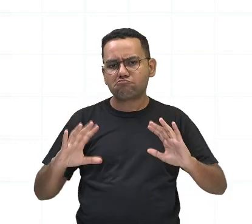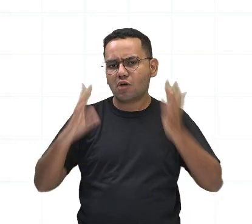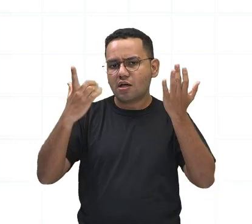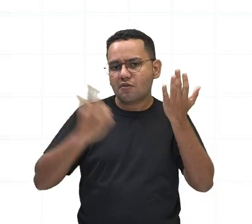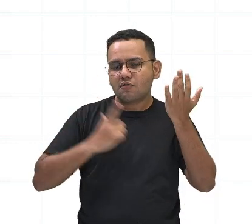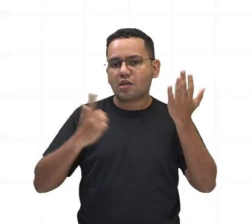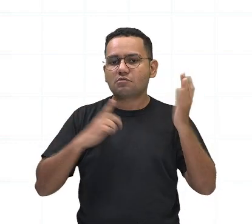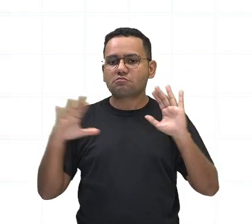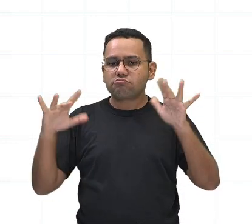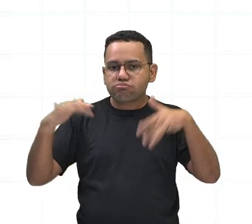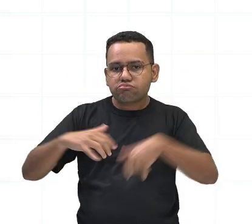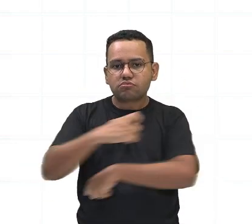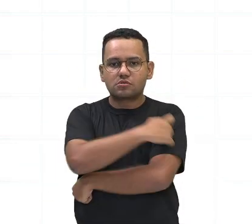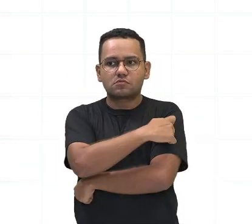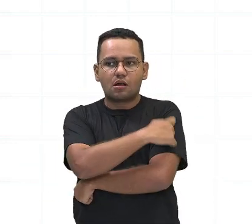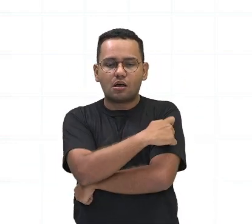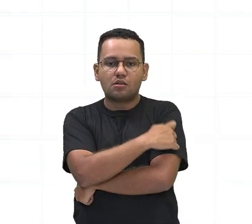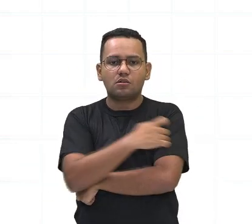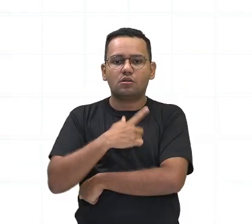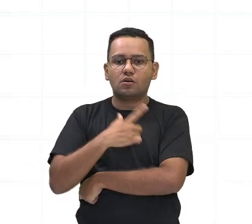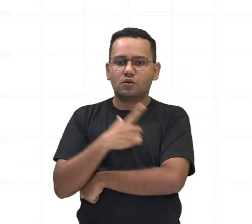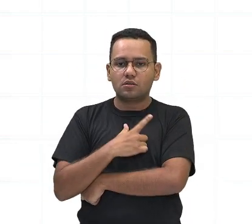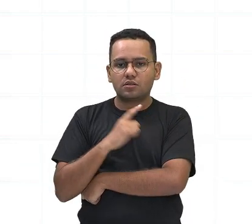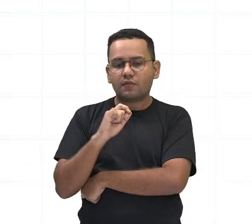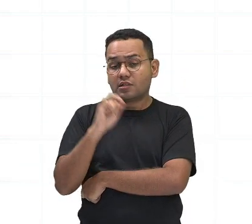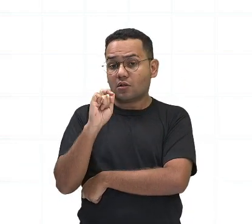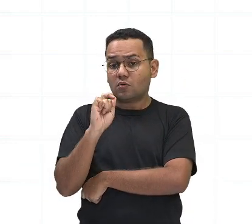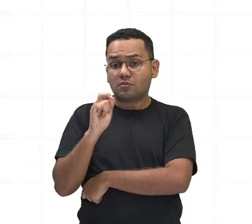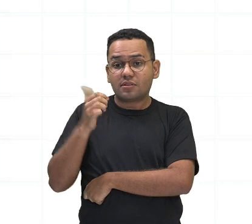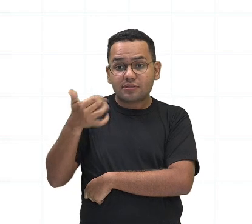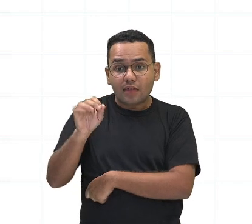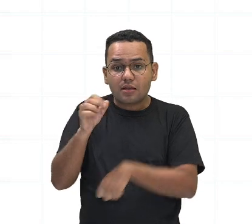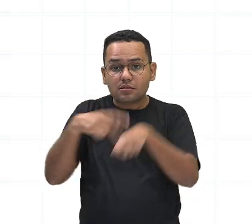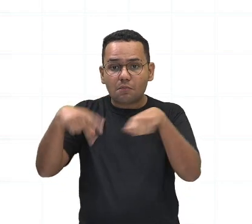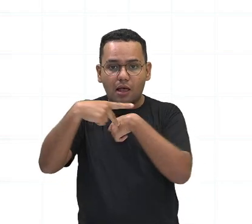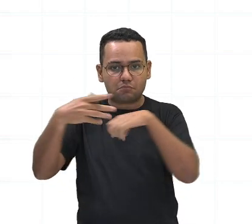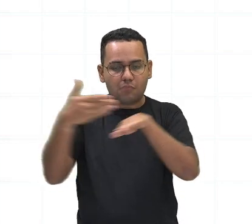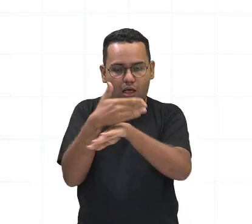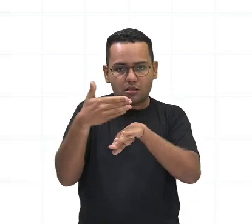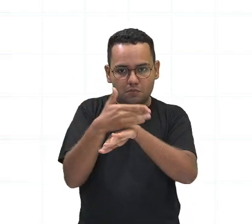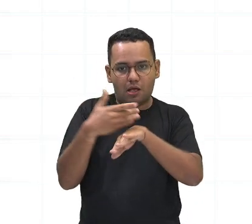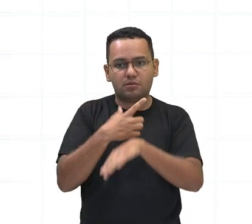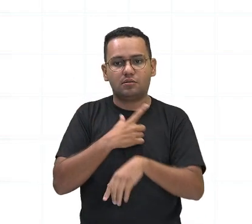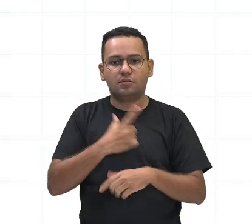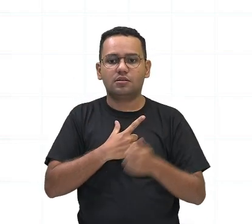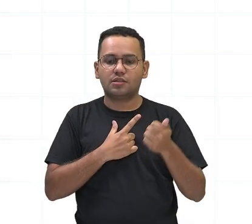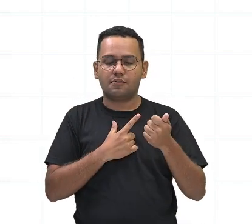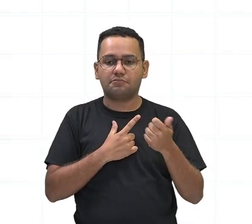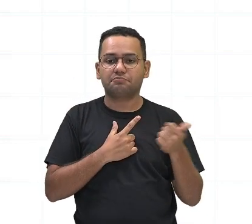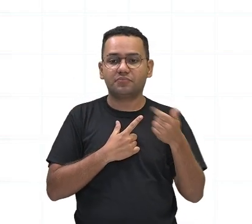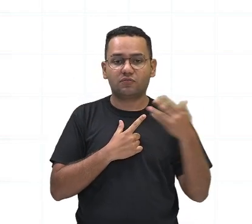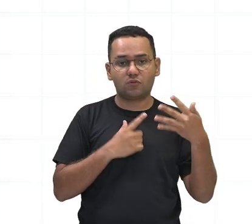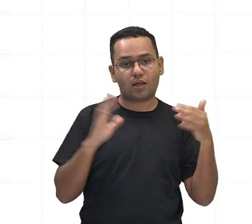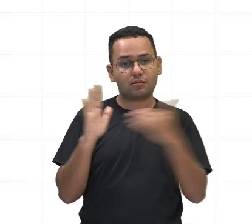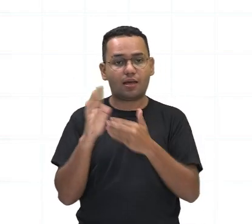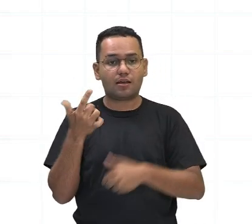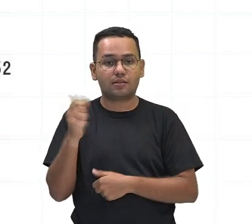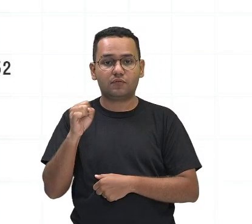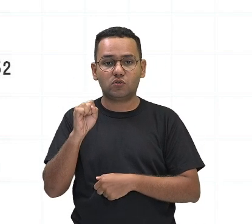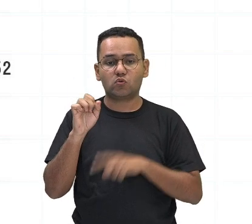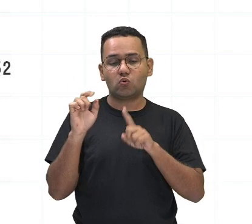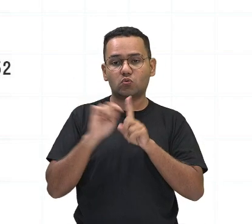24 a 28 de fevereiro em Bangkok. Tá? E temos uma reticências ali que foi, né, cortado o texto, e aí diz o